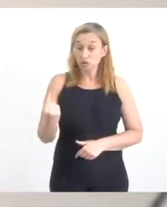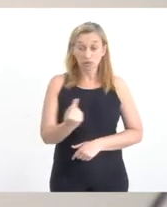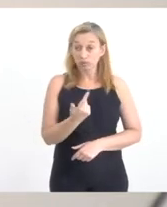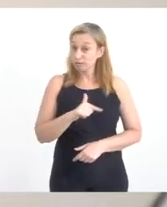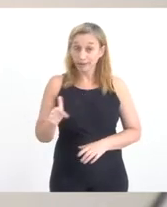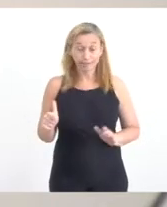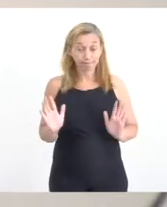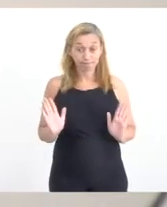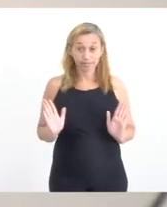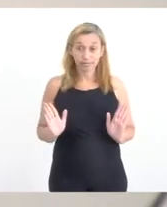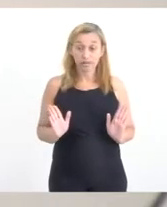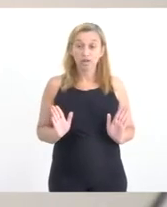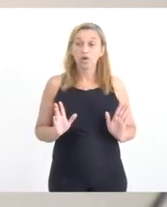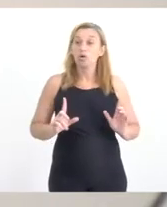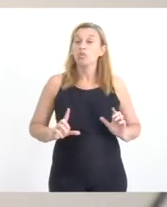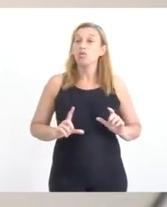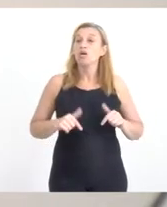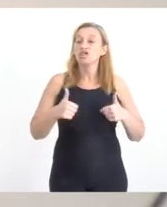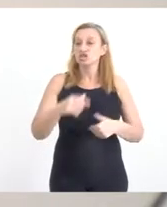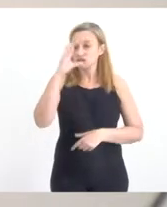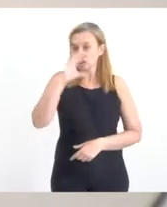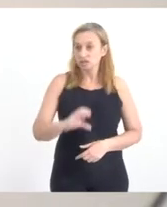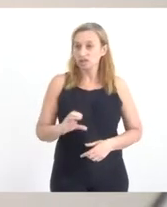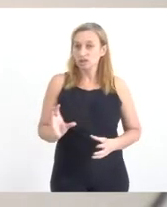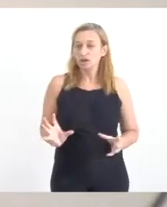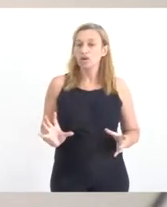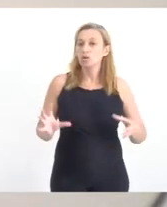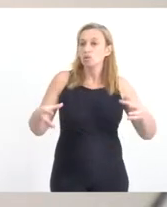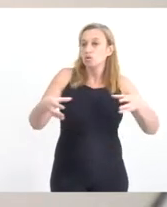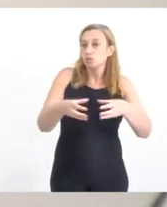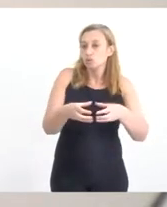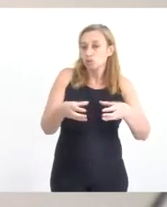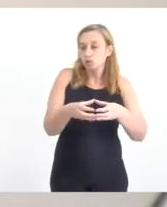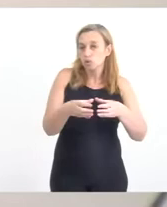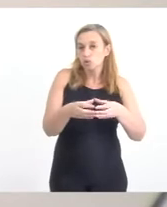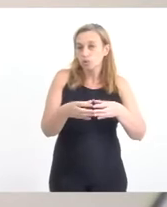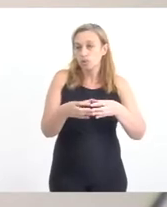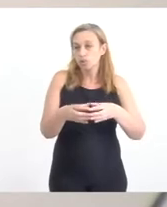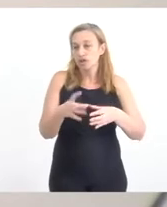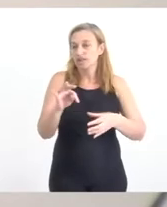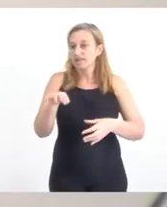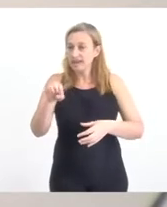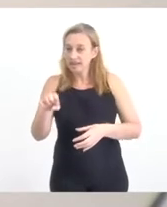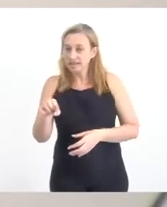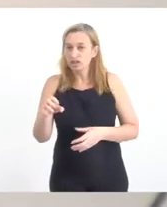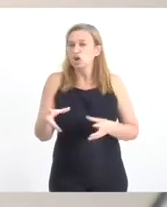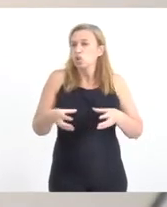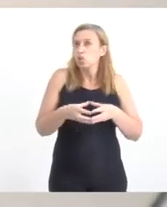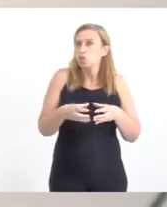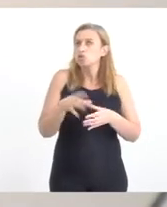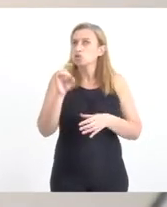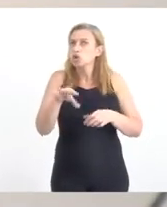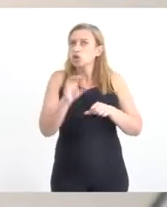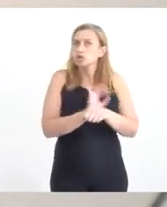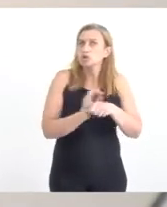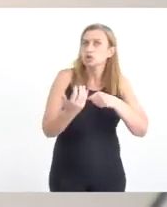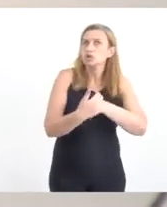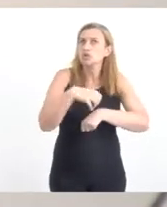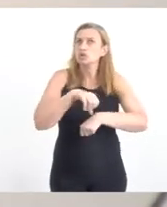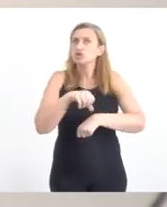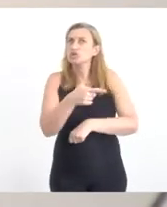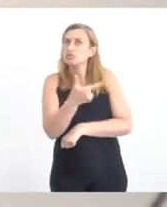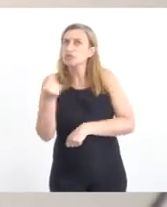existe a ação da cidadania é uma rede identidade a gente durante o ano de Sol durante a cor vídeo né